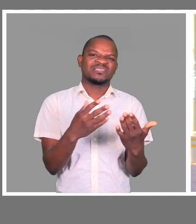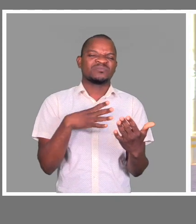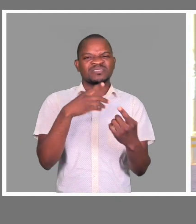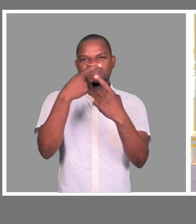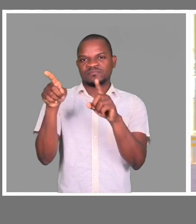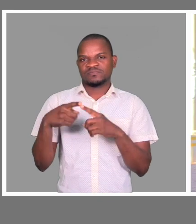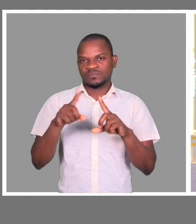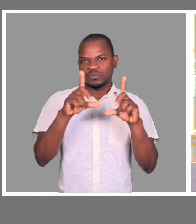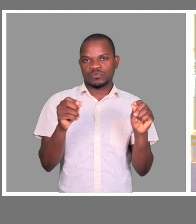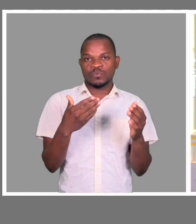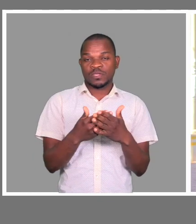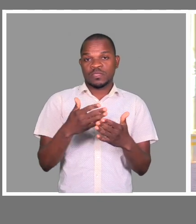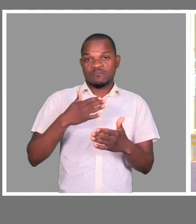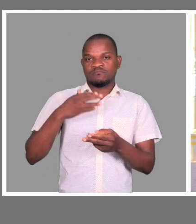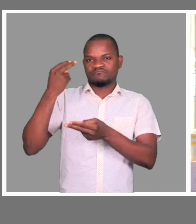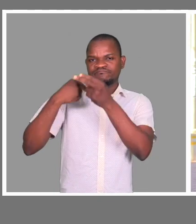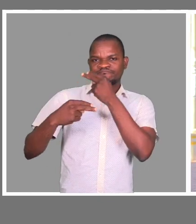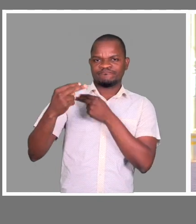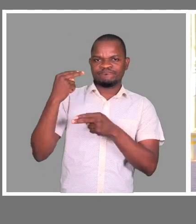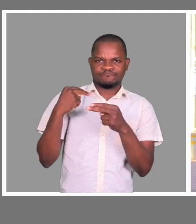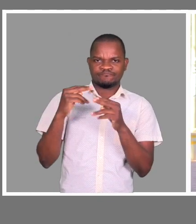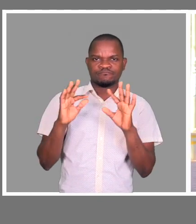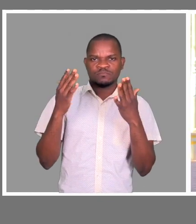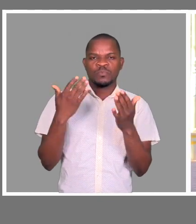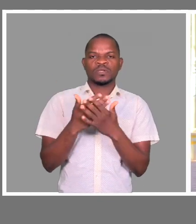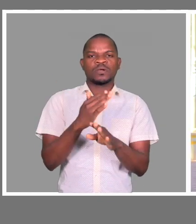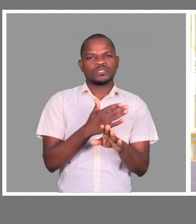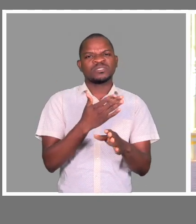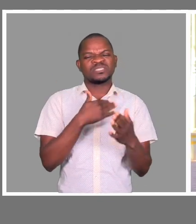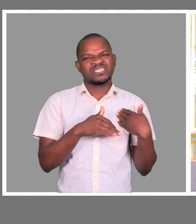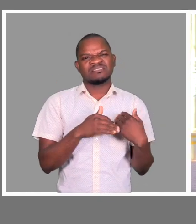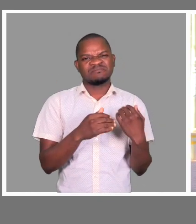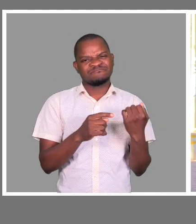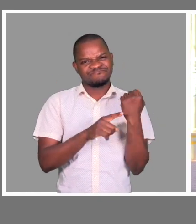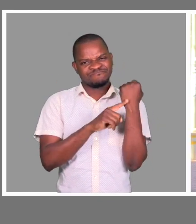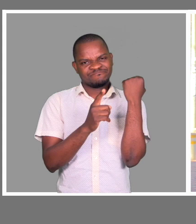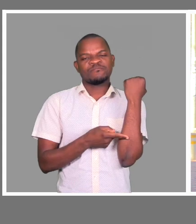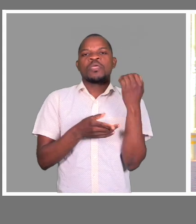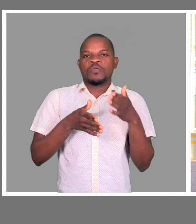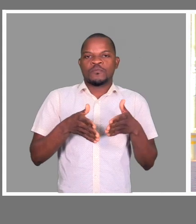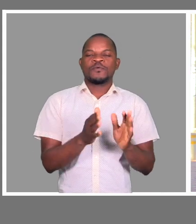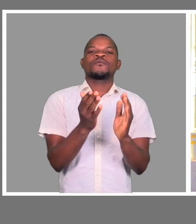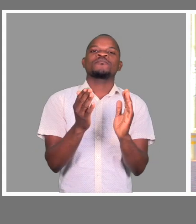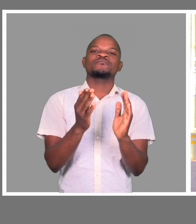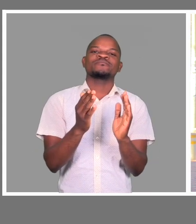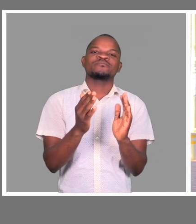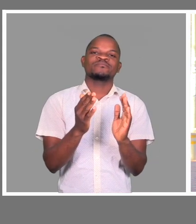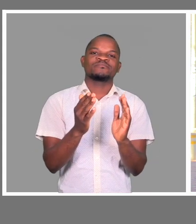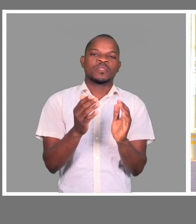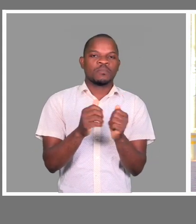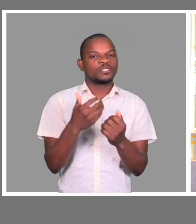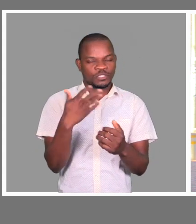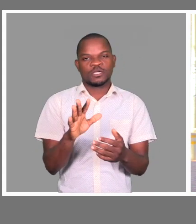porque já há bastante tempo eu queria ser mãe e finalmente consegui. Pensando nas pessoas que estavam a passar